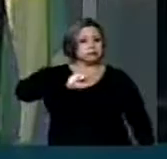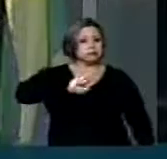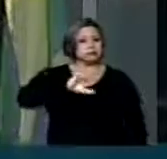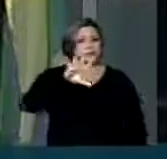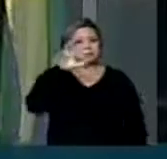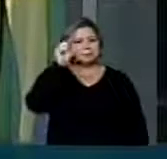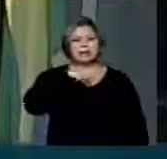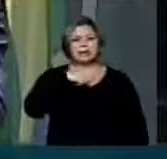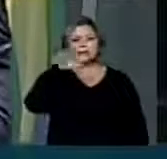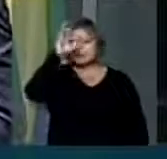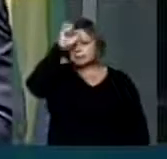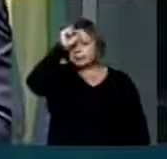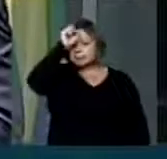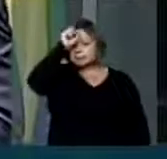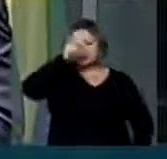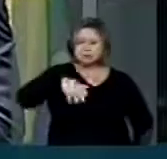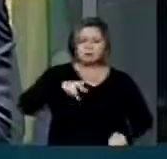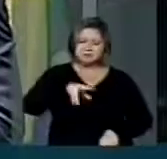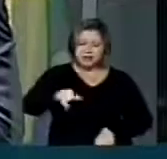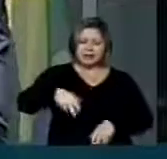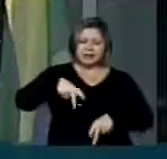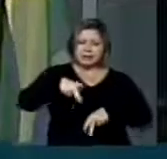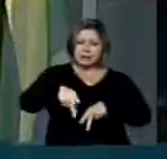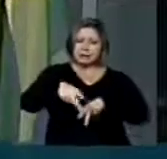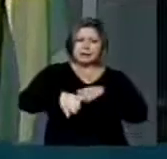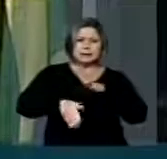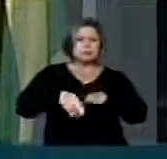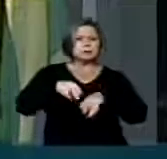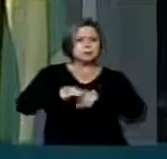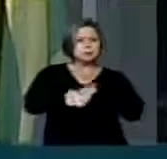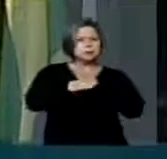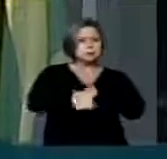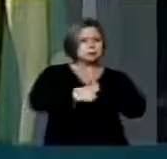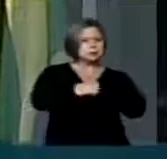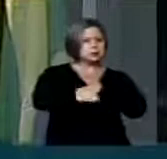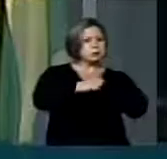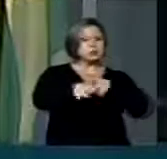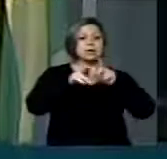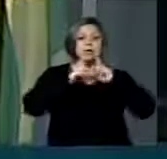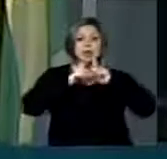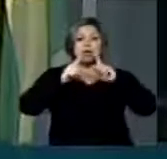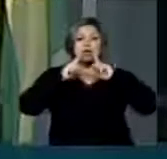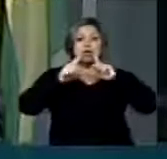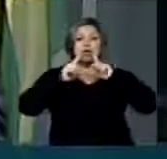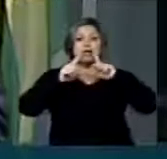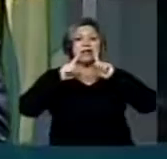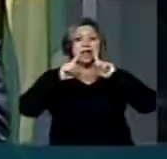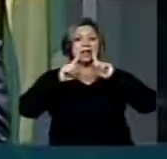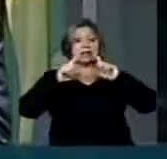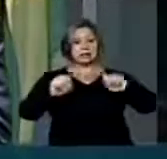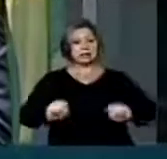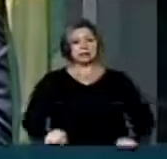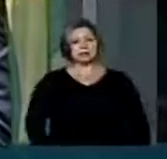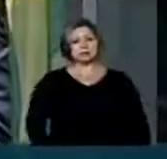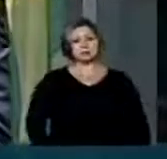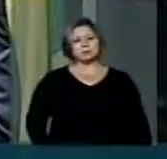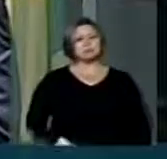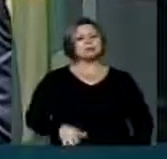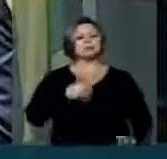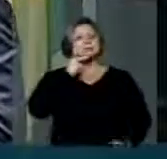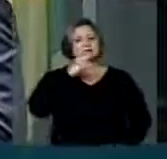a ir para as ruas e aprendeu a dizer